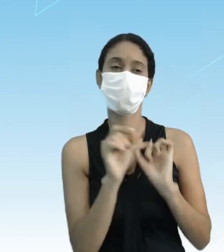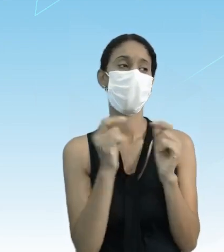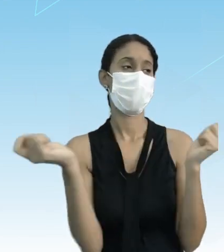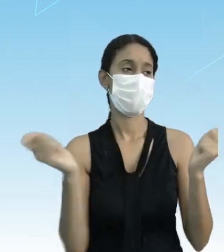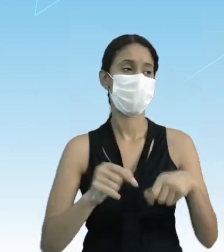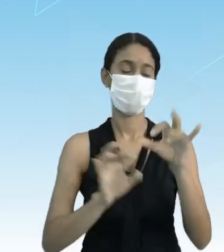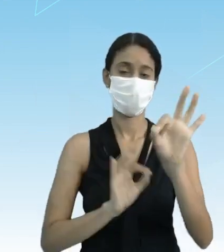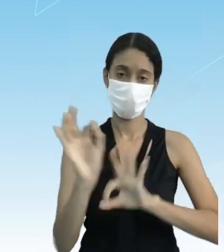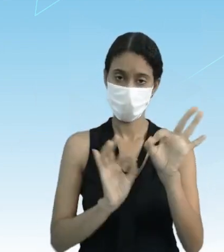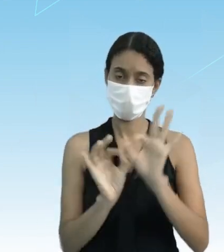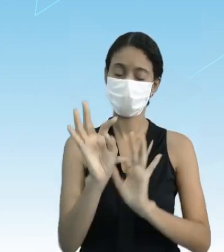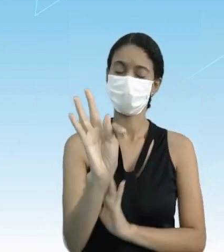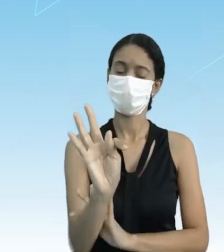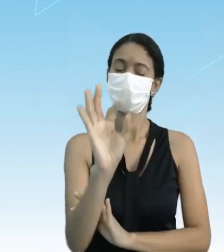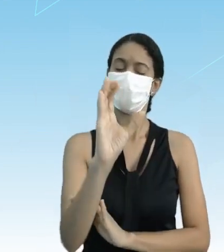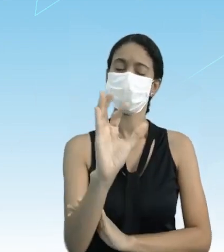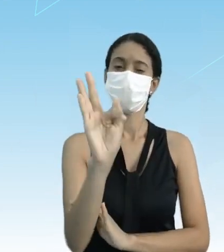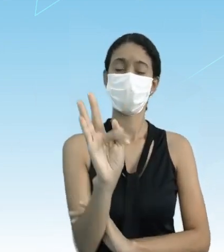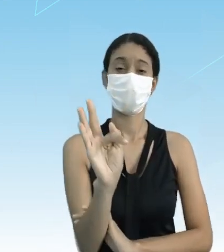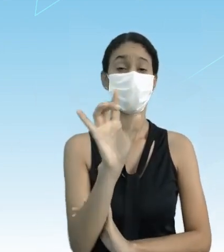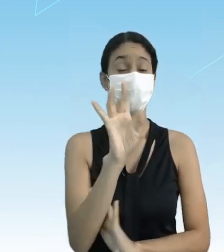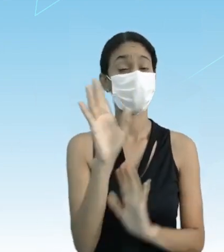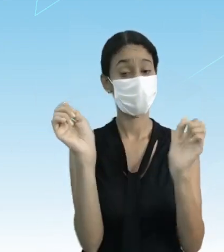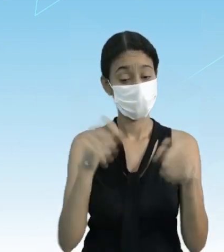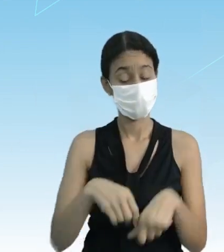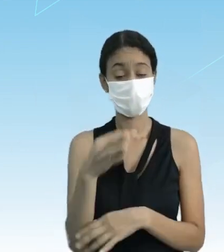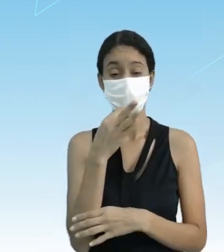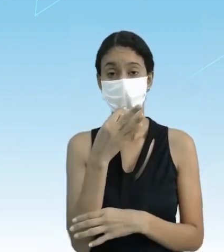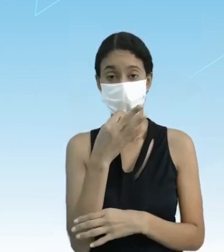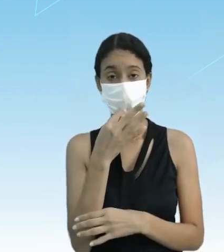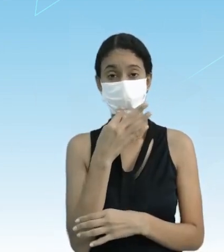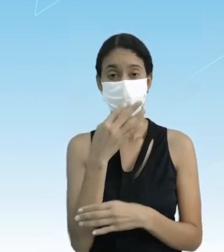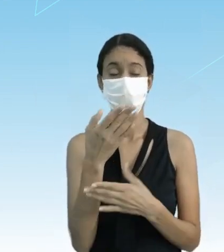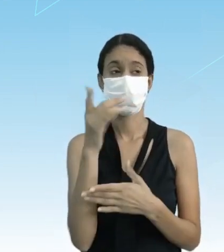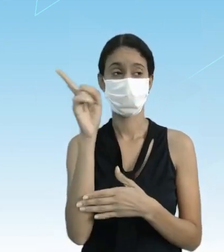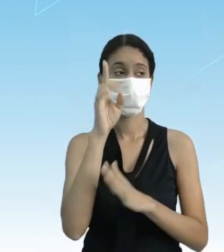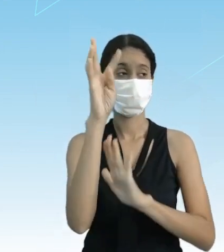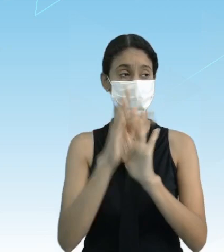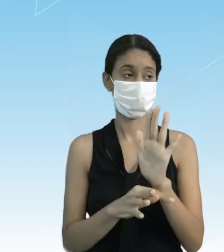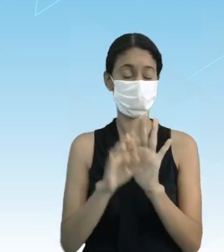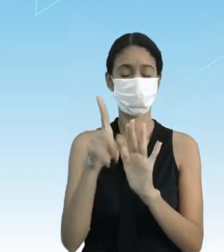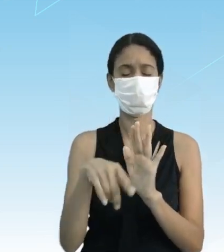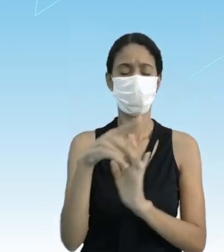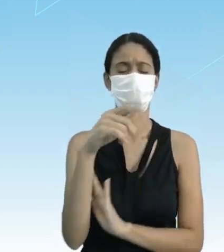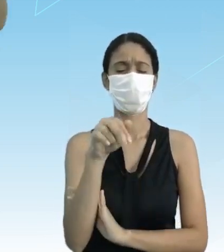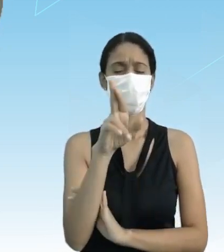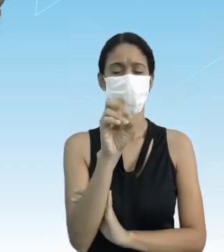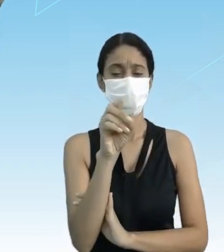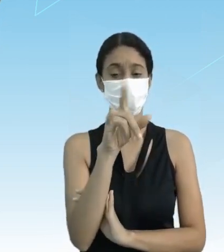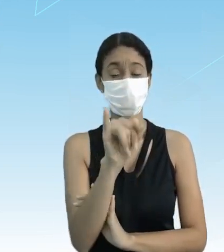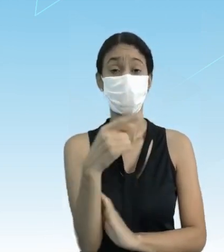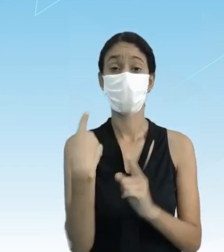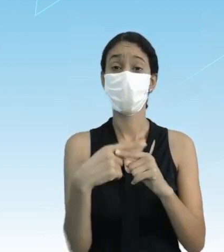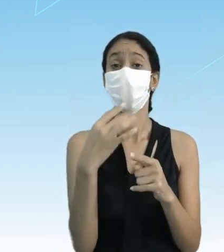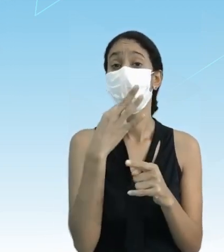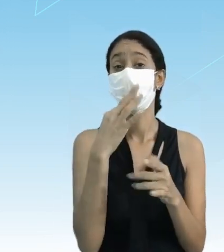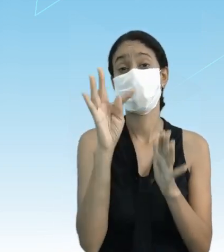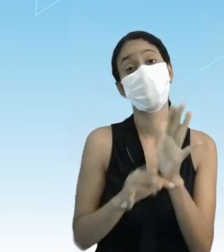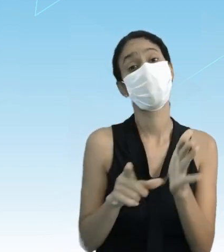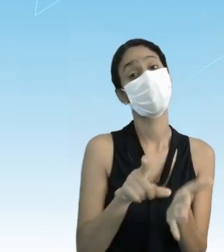um dos textos mais parodiados. Aqui eu tenho o texto original. Minha terra tem palmeiras, onde canta o